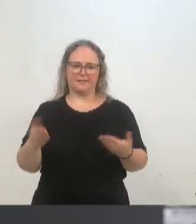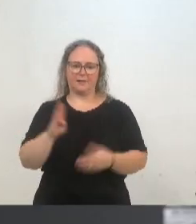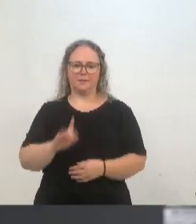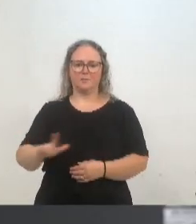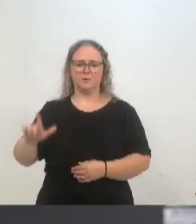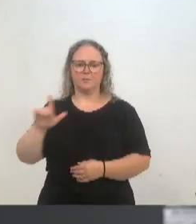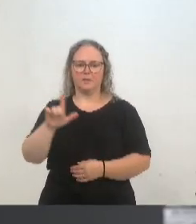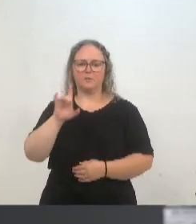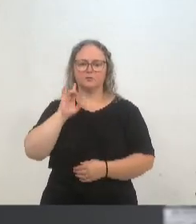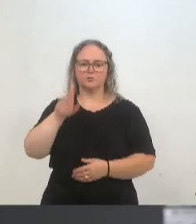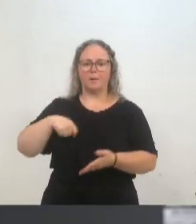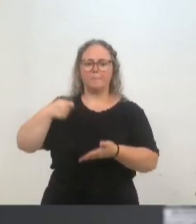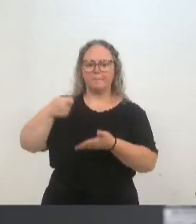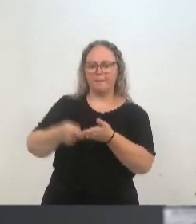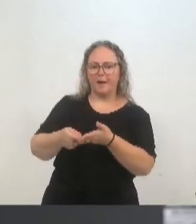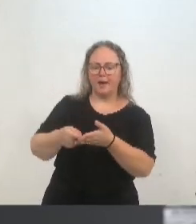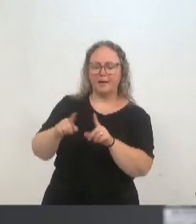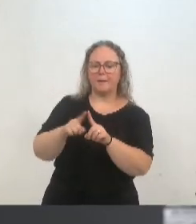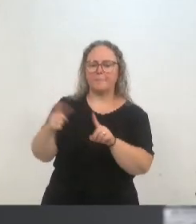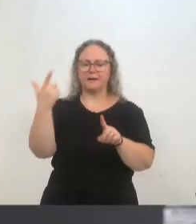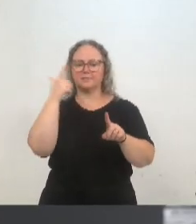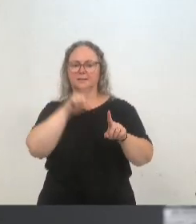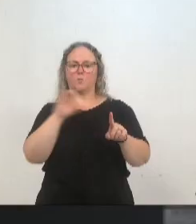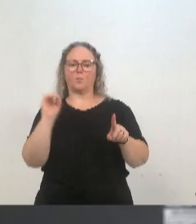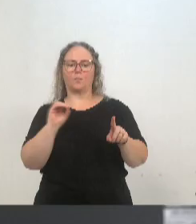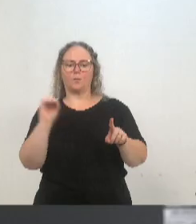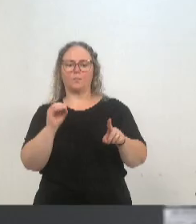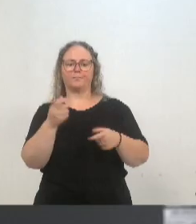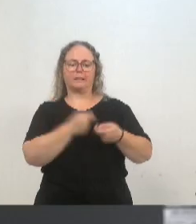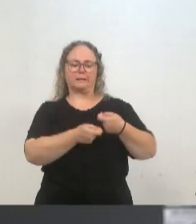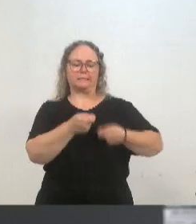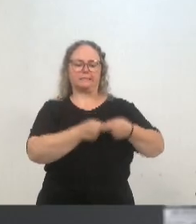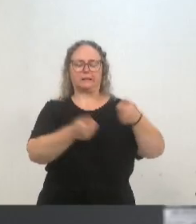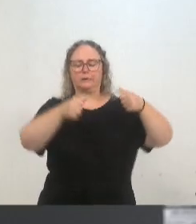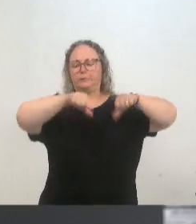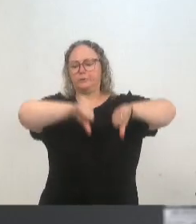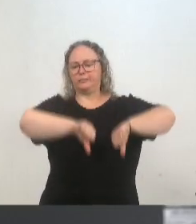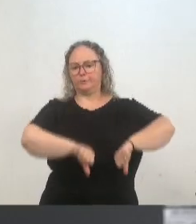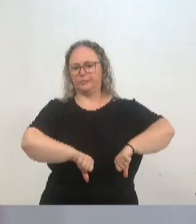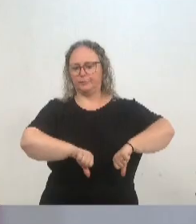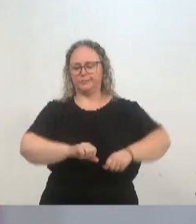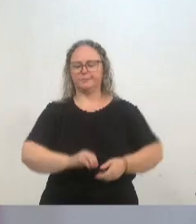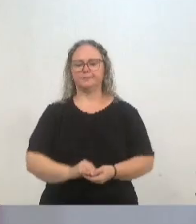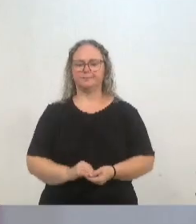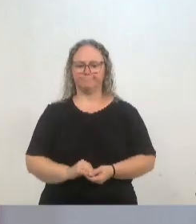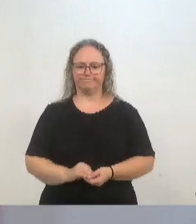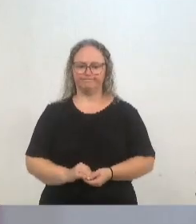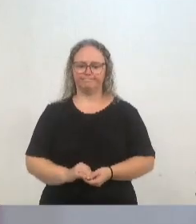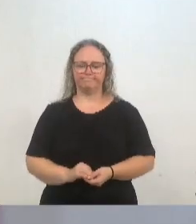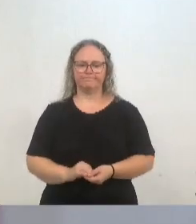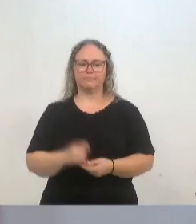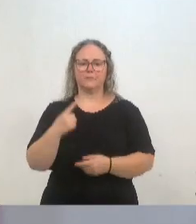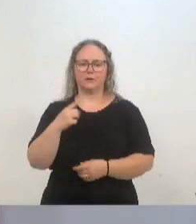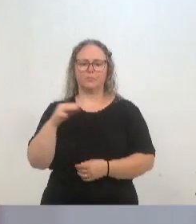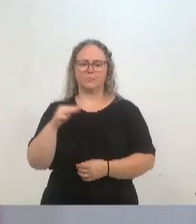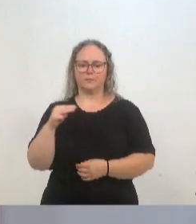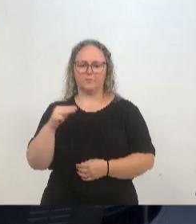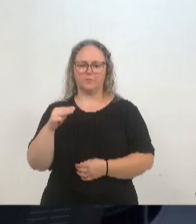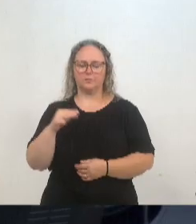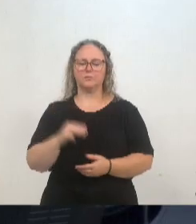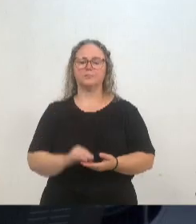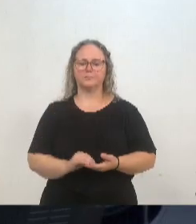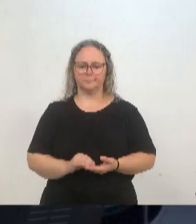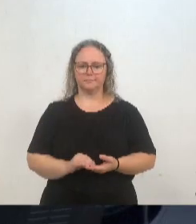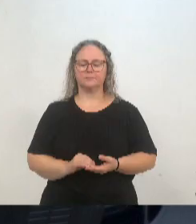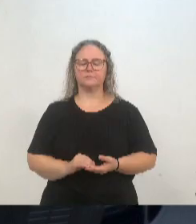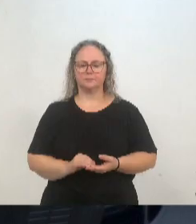só paga e não recebe, e está aí o desenvolvimento econômico indo ladeira abaixo. Senhor presidente, mais um minuto para a conclusão. Concedo mais